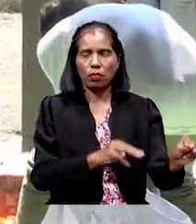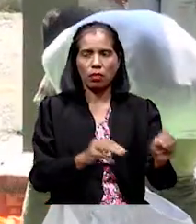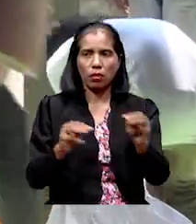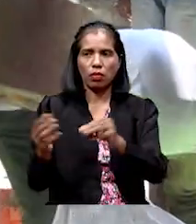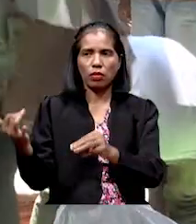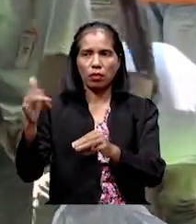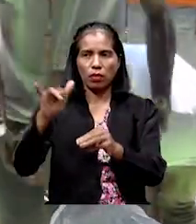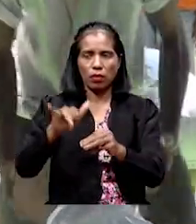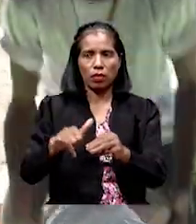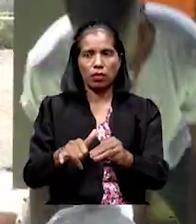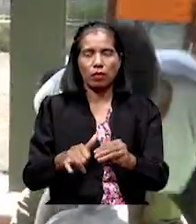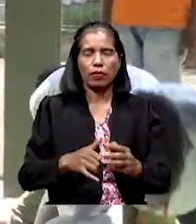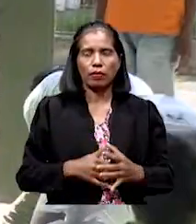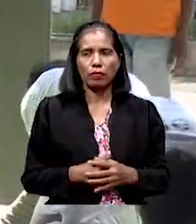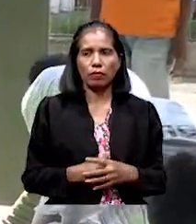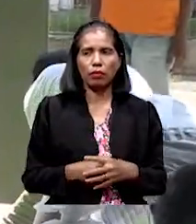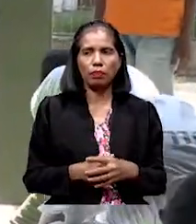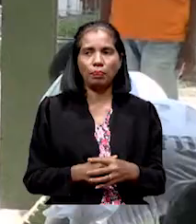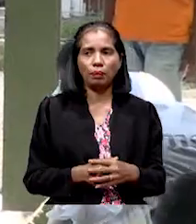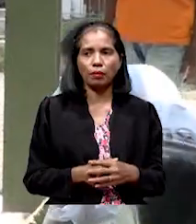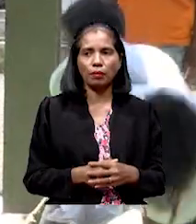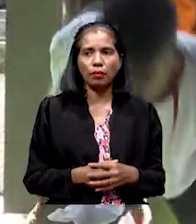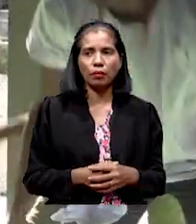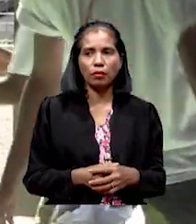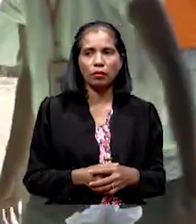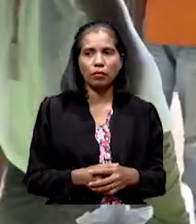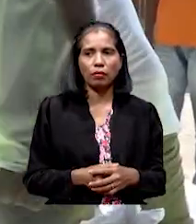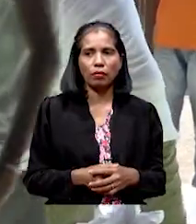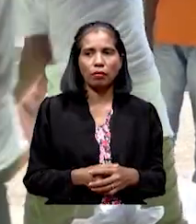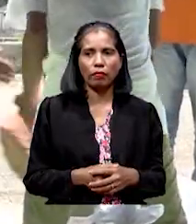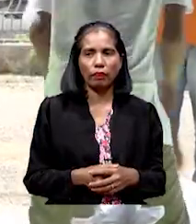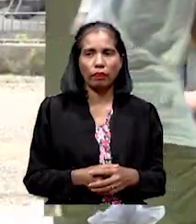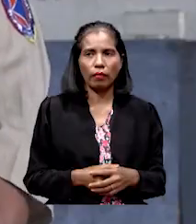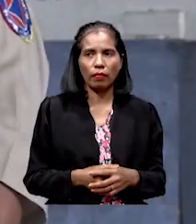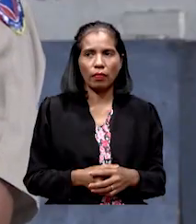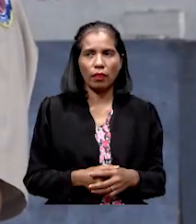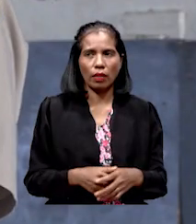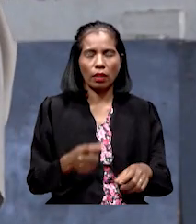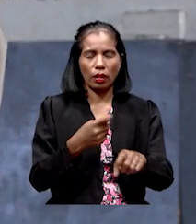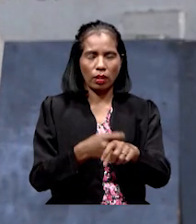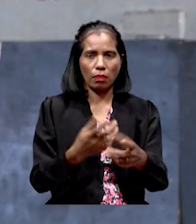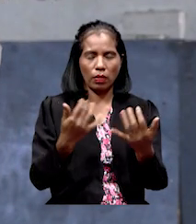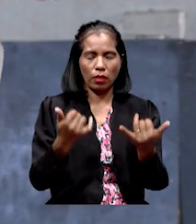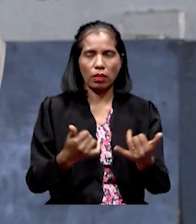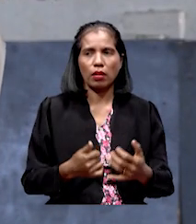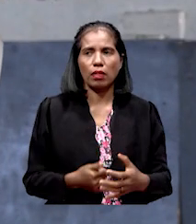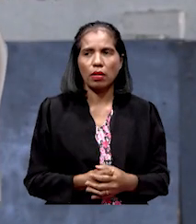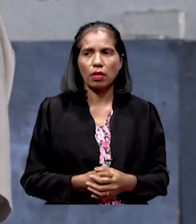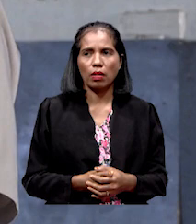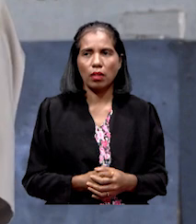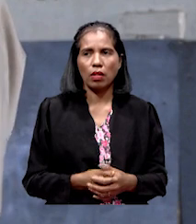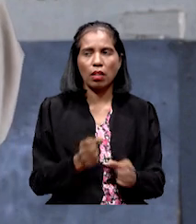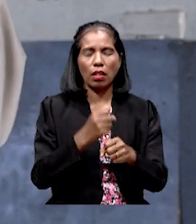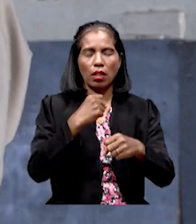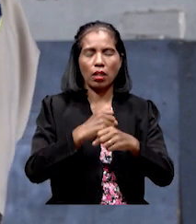sentro evakuasang Dom Bosco Kumoro. Seguinte a lei, situação agora é para o Paca, ali no